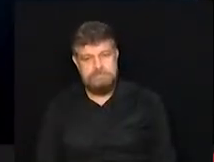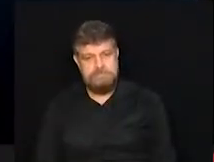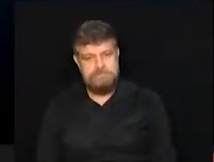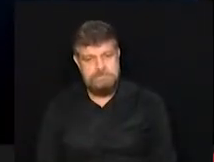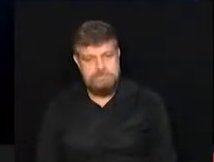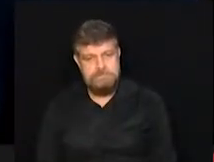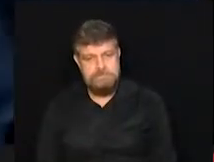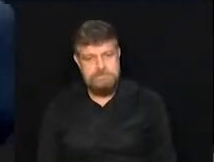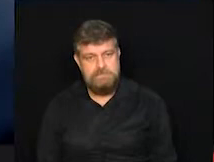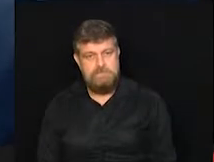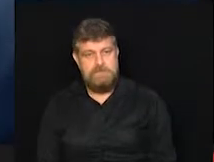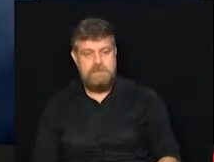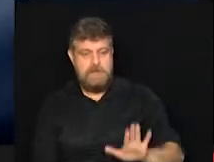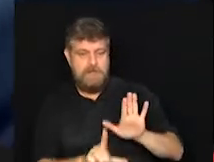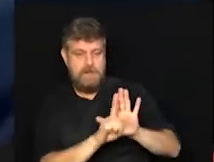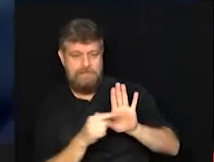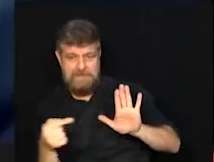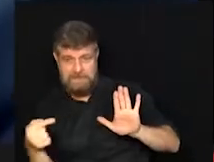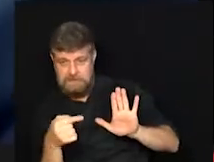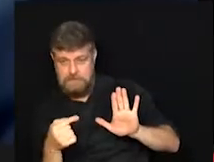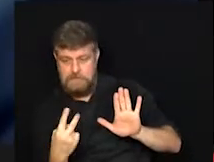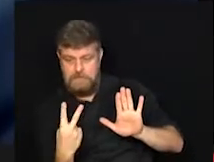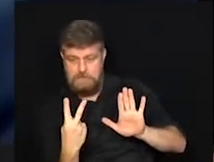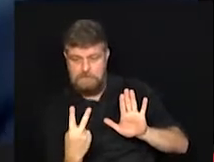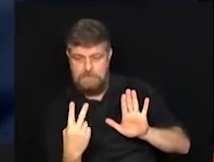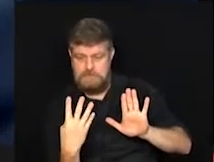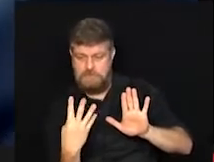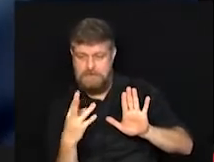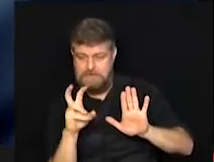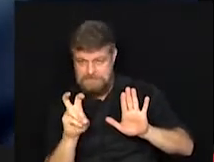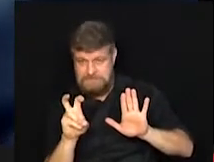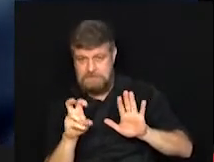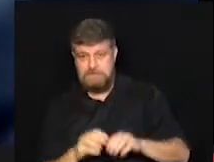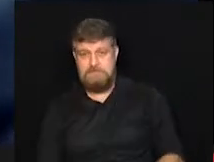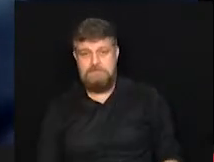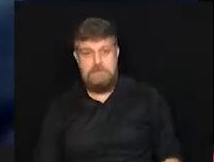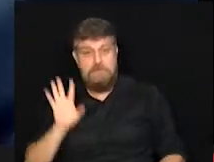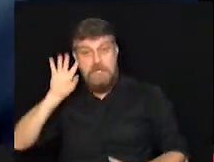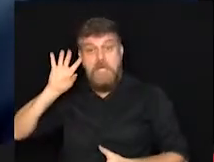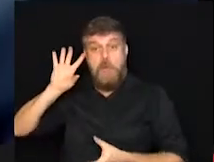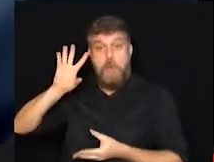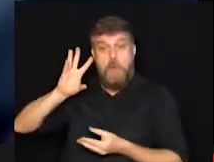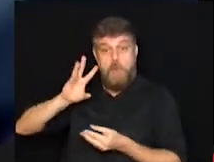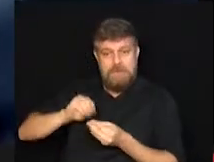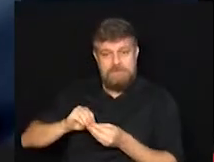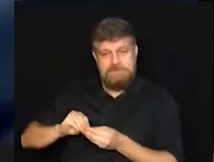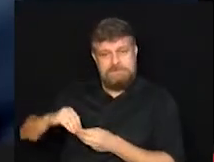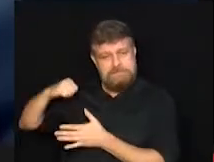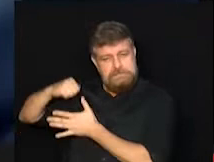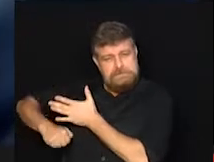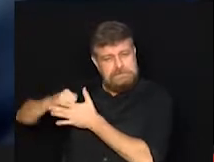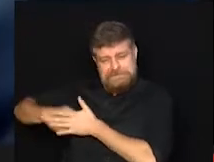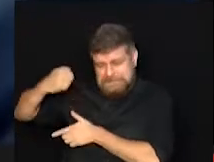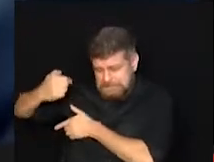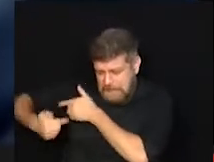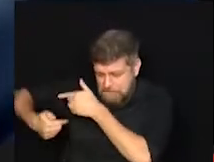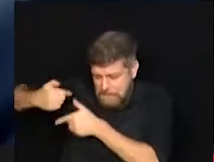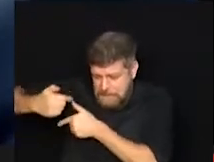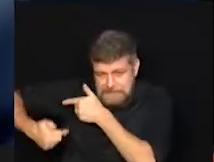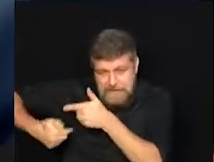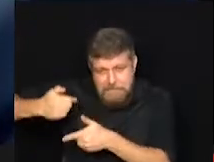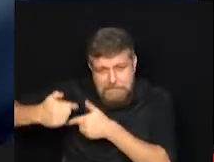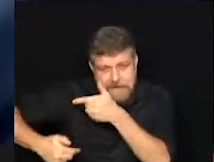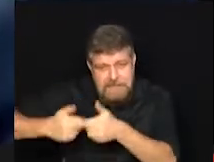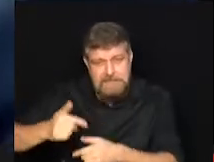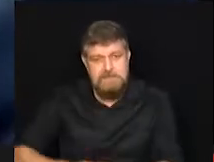Chegamos na PL 245 como resultado fruto, né, de um trabalho de outros